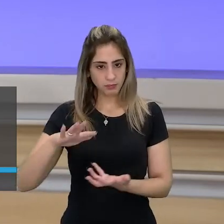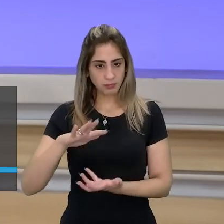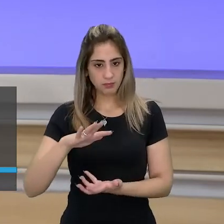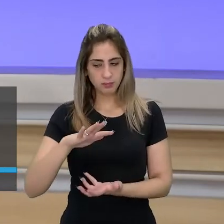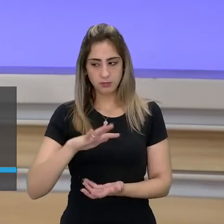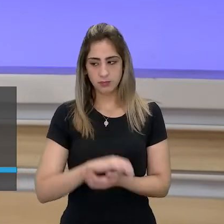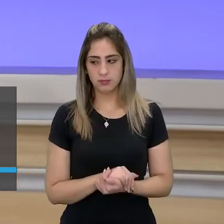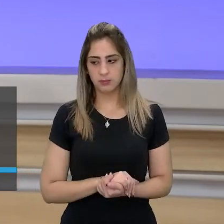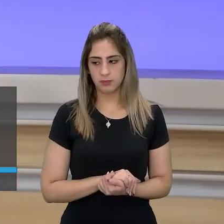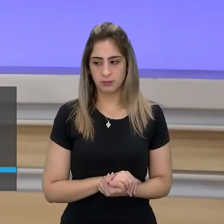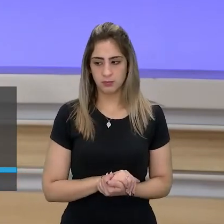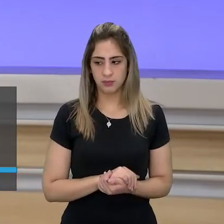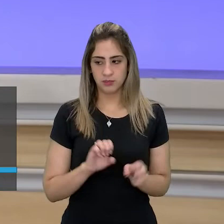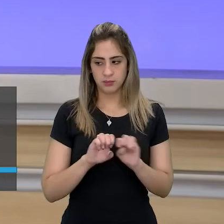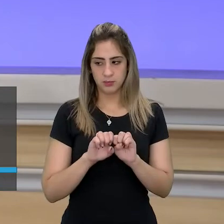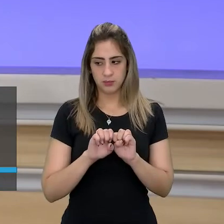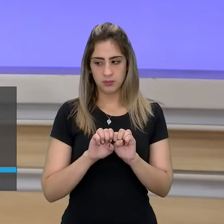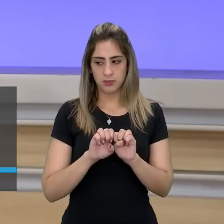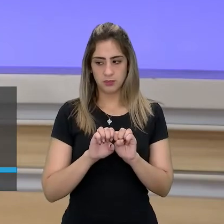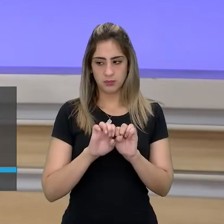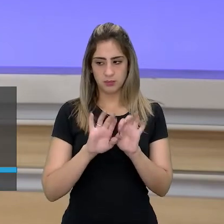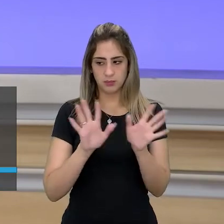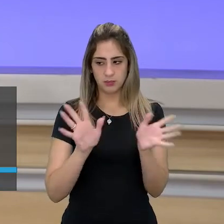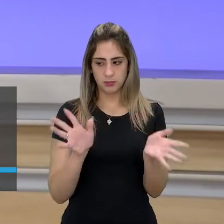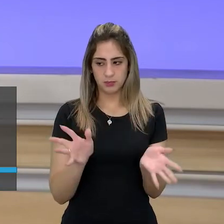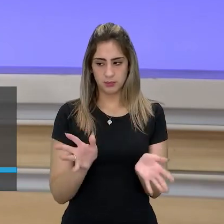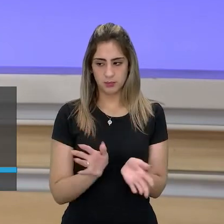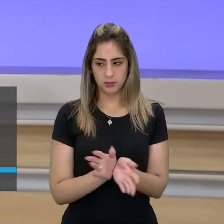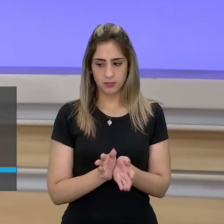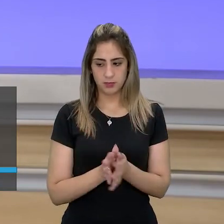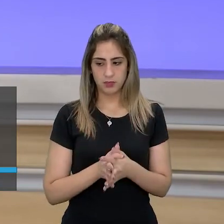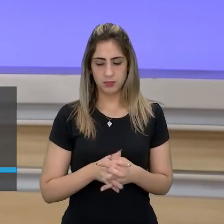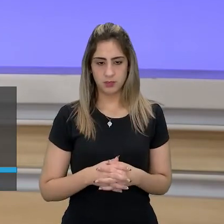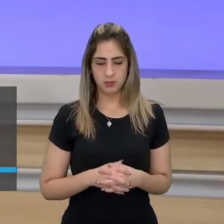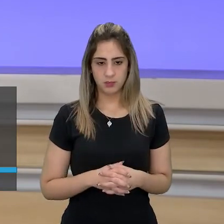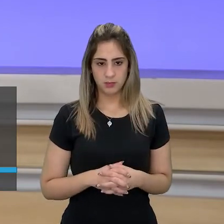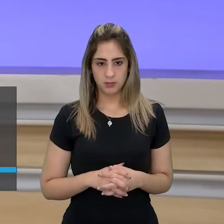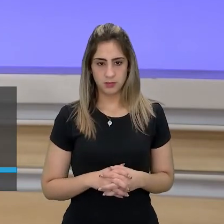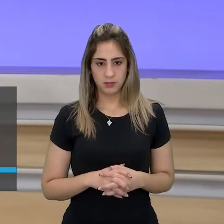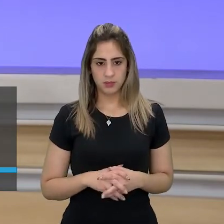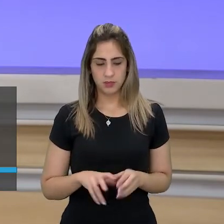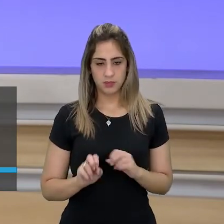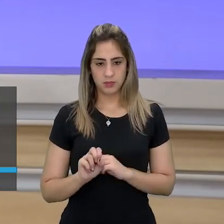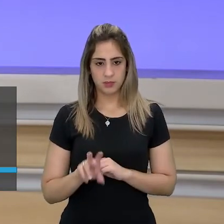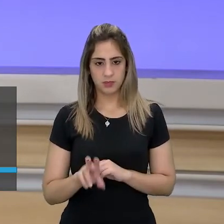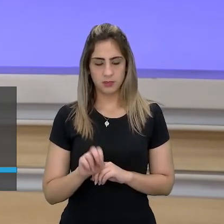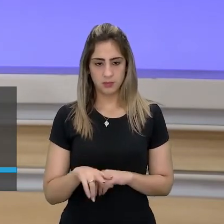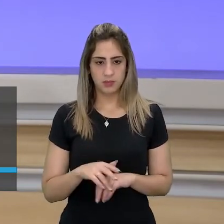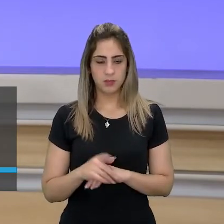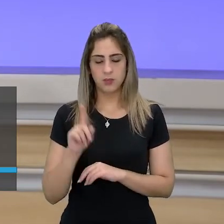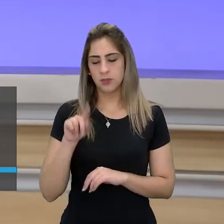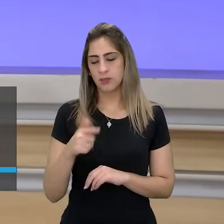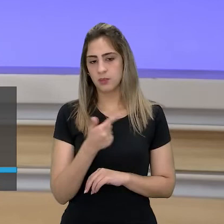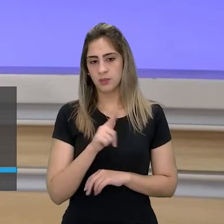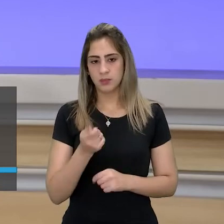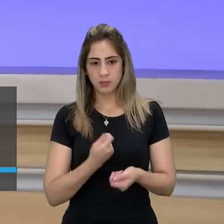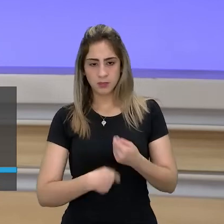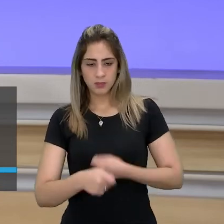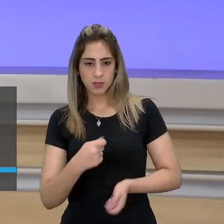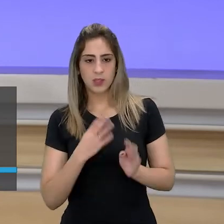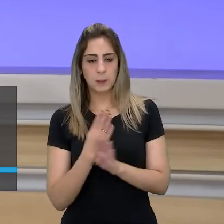ecotoxicologia. E aí, logo em seguida, a gente abordou depois uma outra ferramenta, que era o